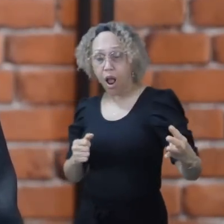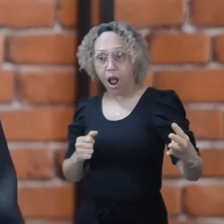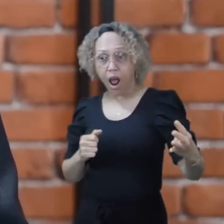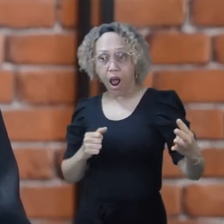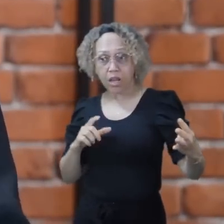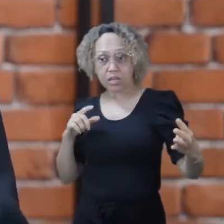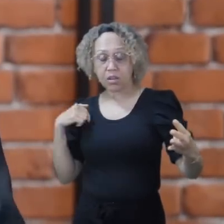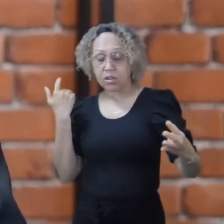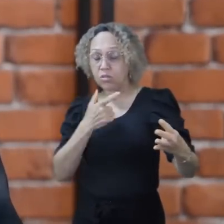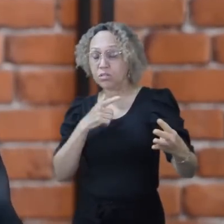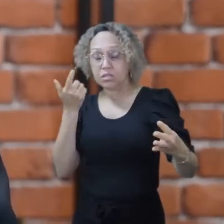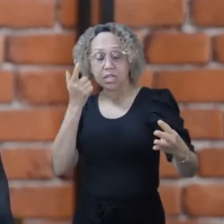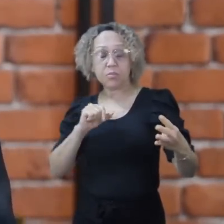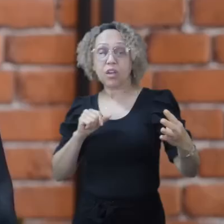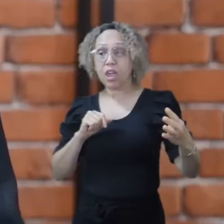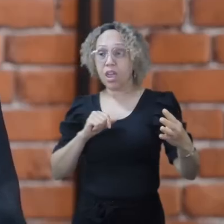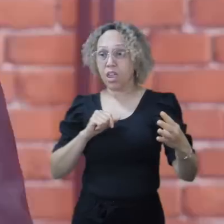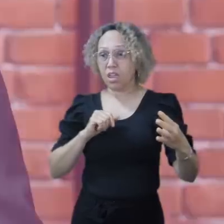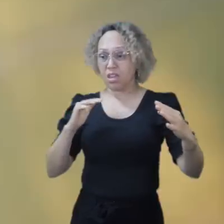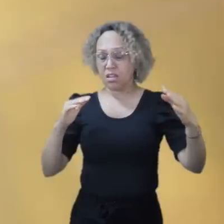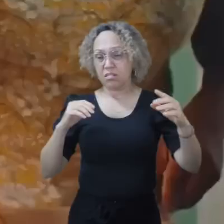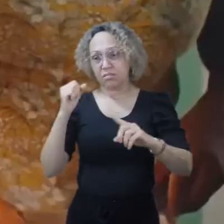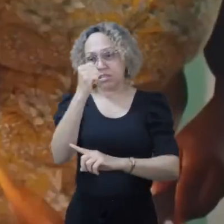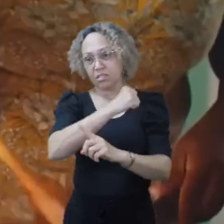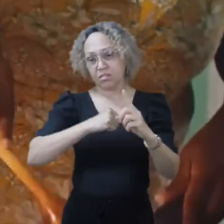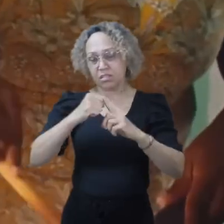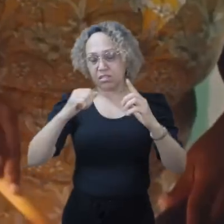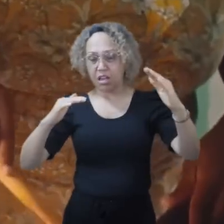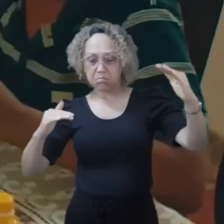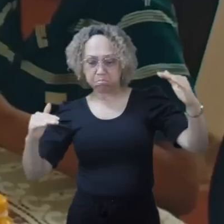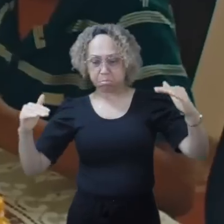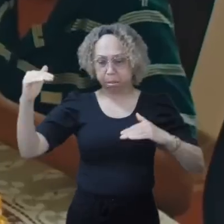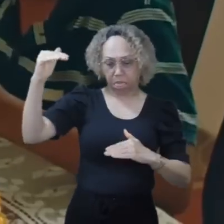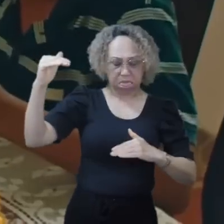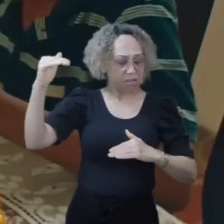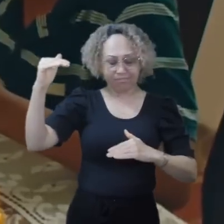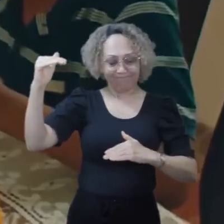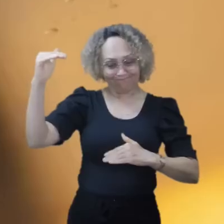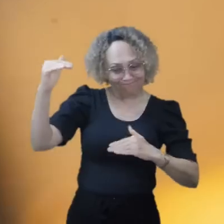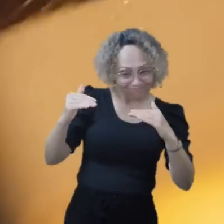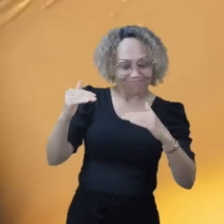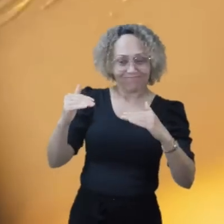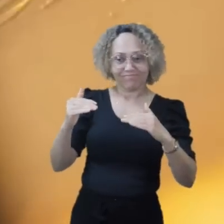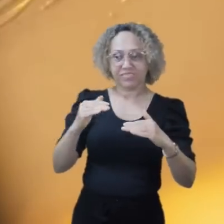desigualdade social dos últimos anos. A renda dos mais pobres cresceu